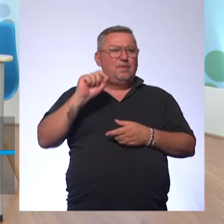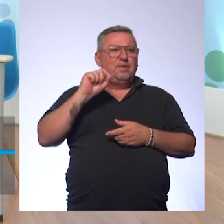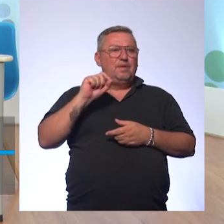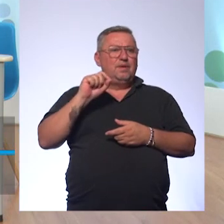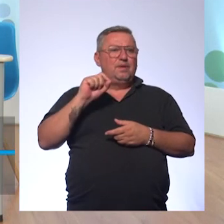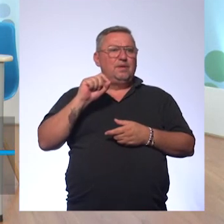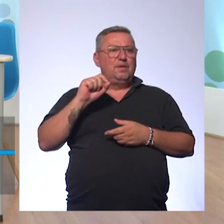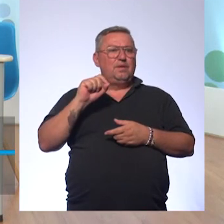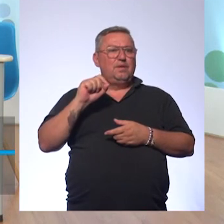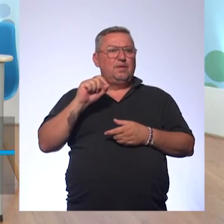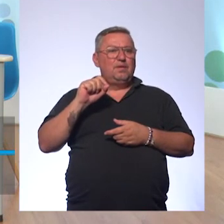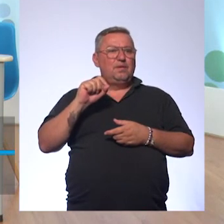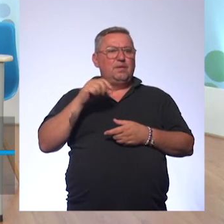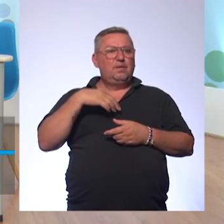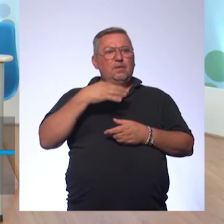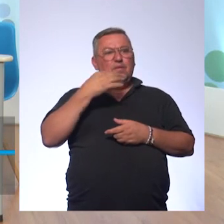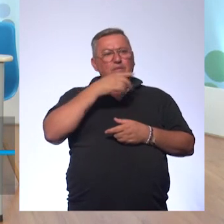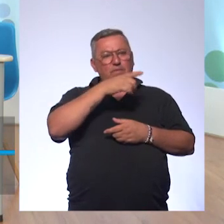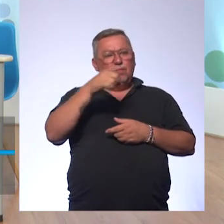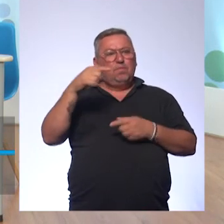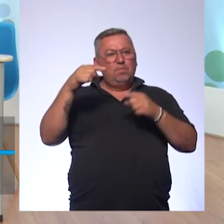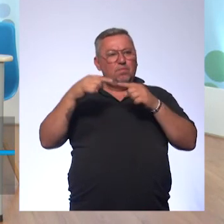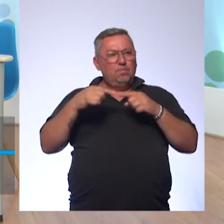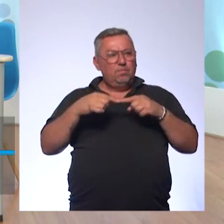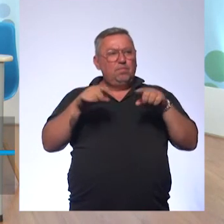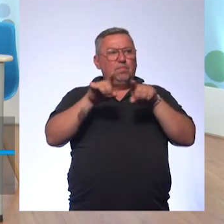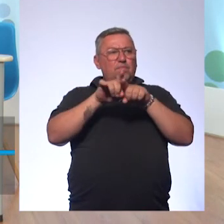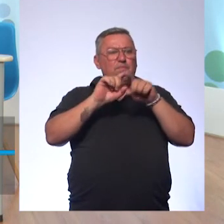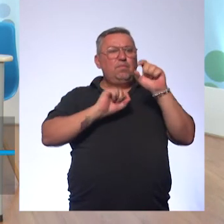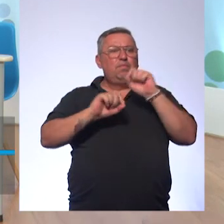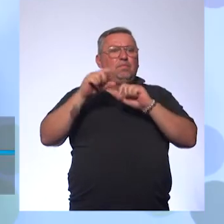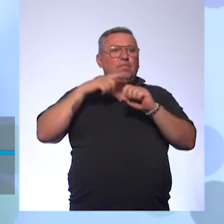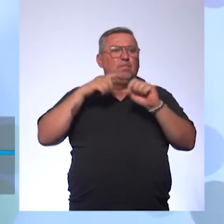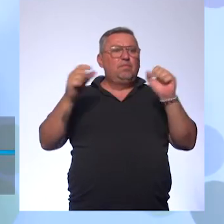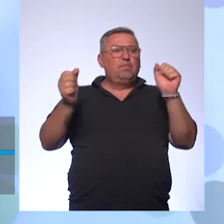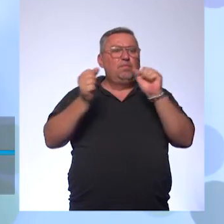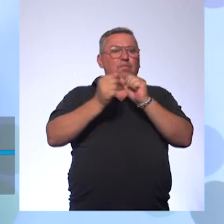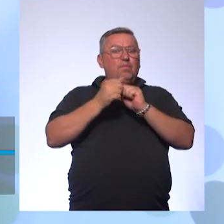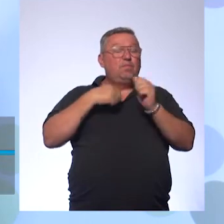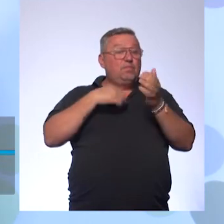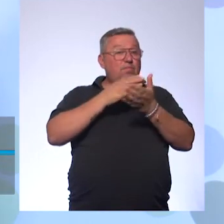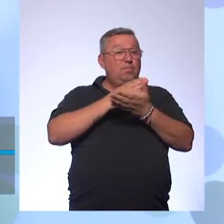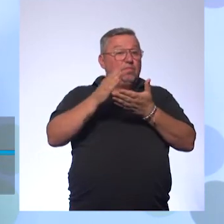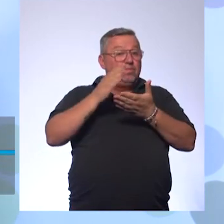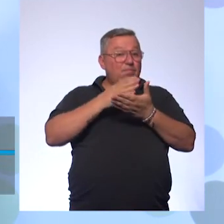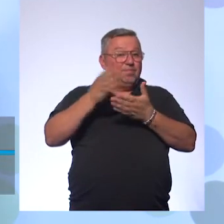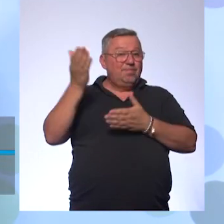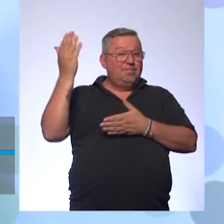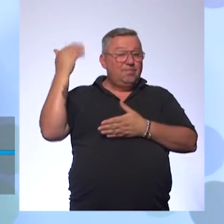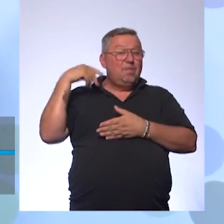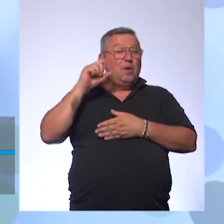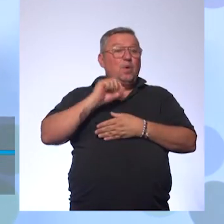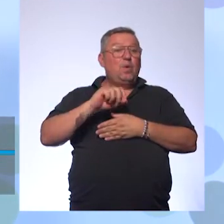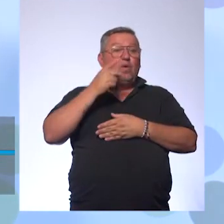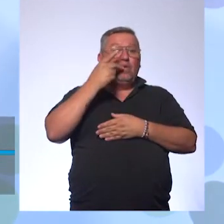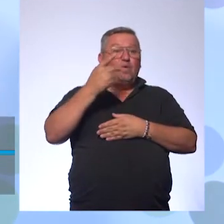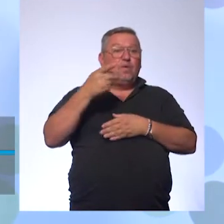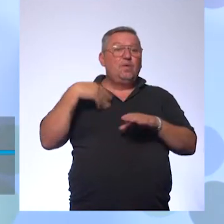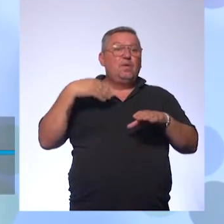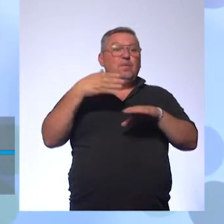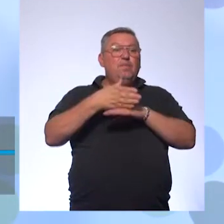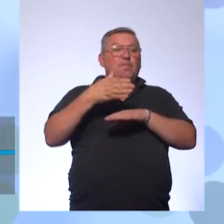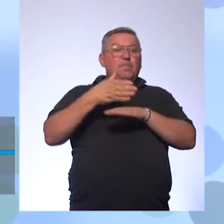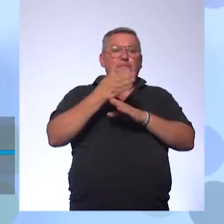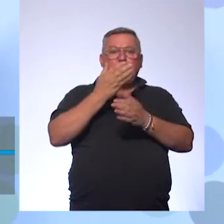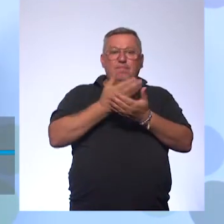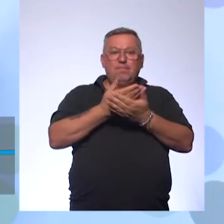falaram muito bem. Já o tempo é uma combinação momentânea de fatores climáticos, ou seja, o que aconteceu